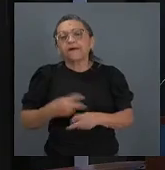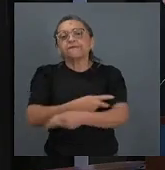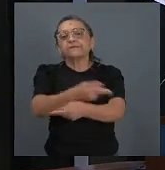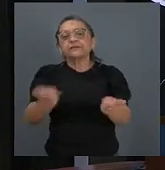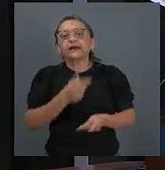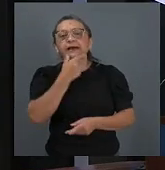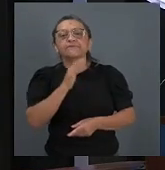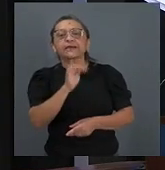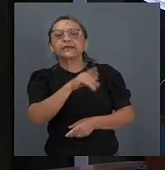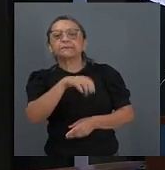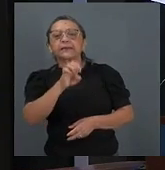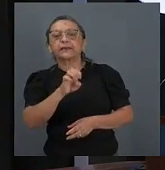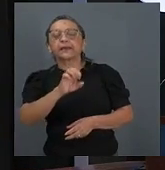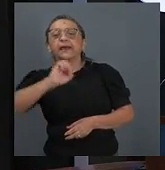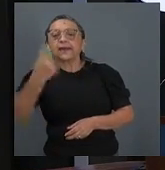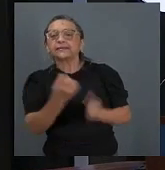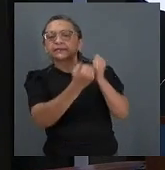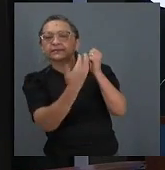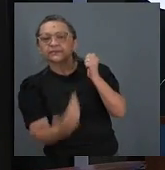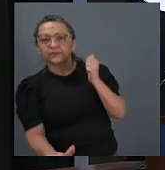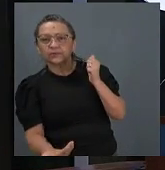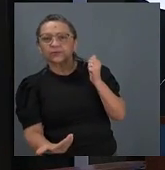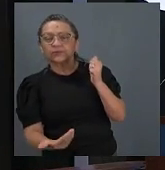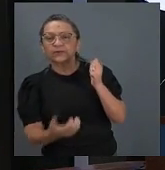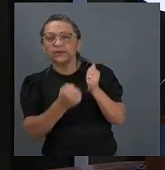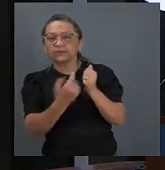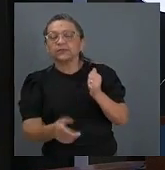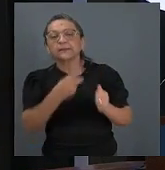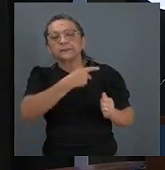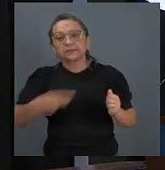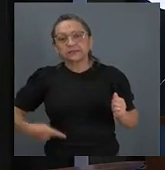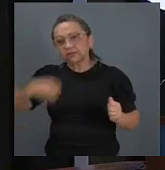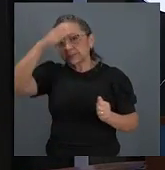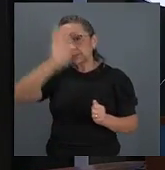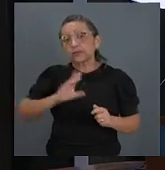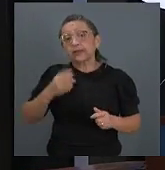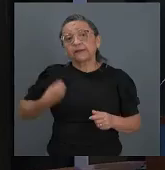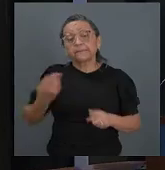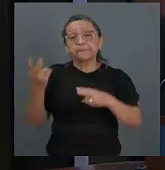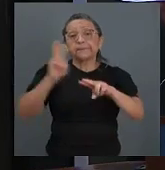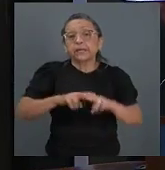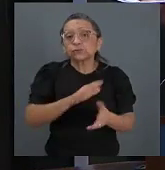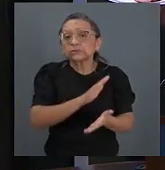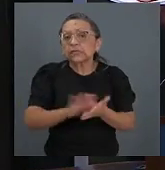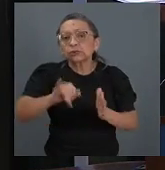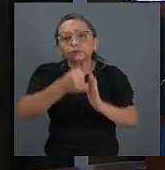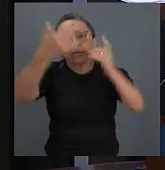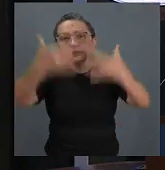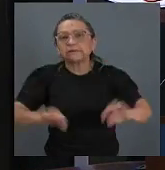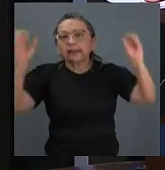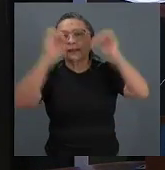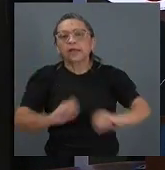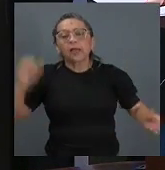Felipe Martins, o ex-assessor da Presidência da República, que está preso sem nenhuma justificativa,